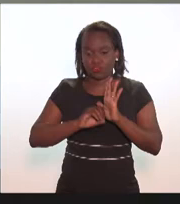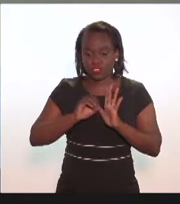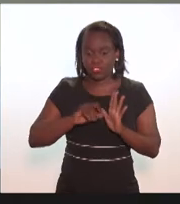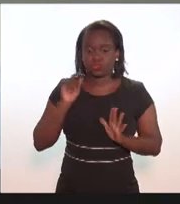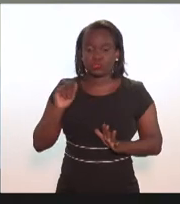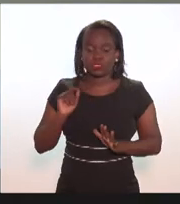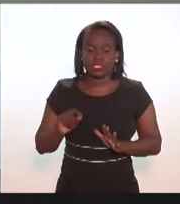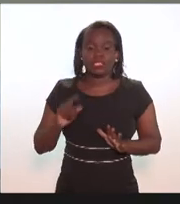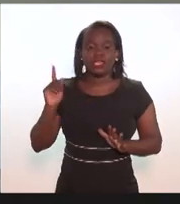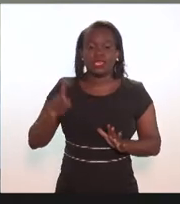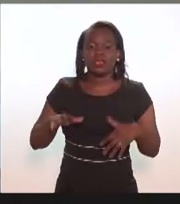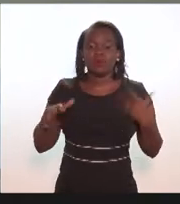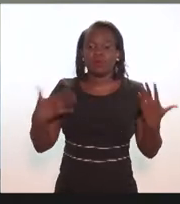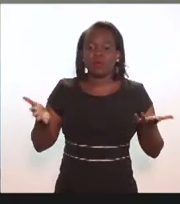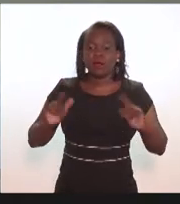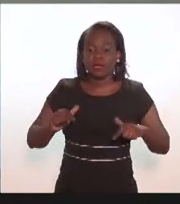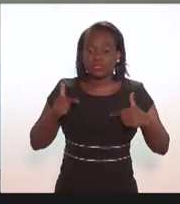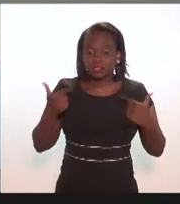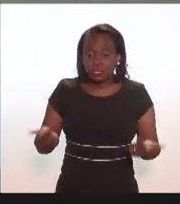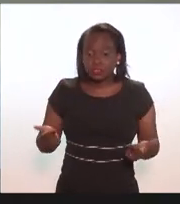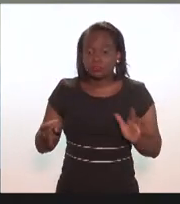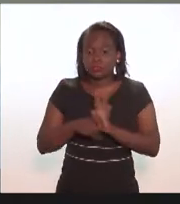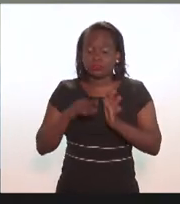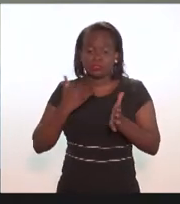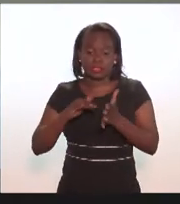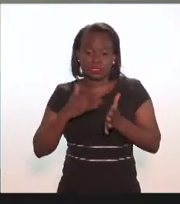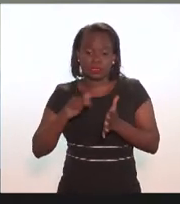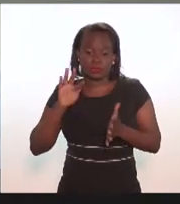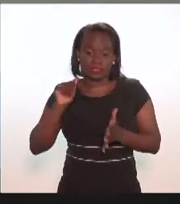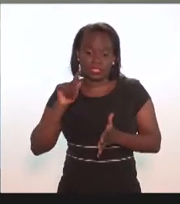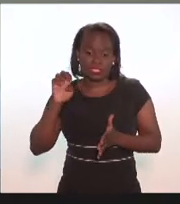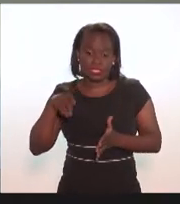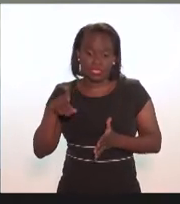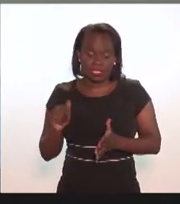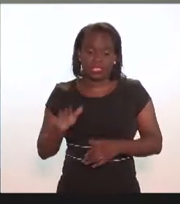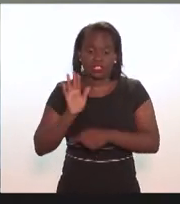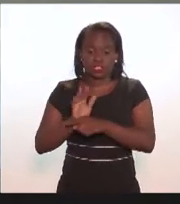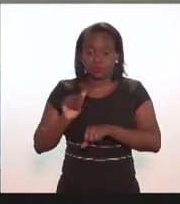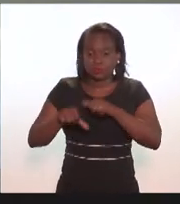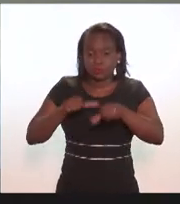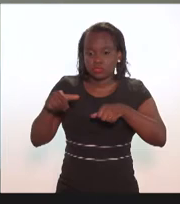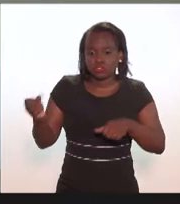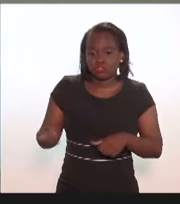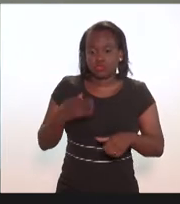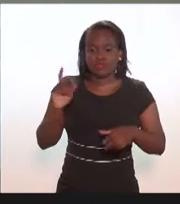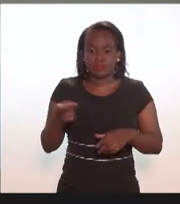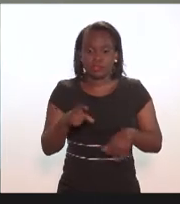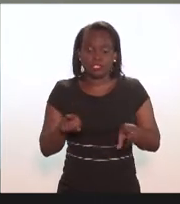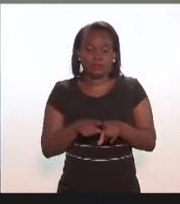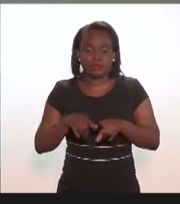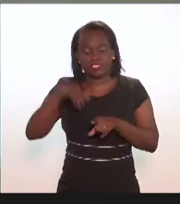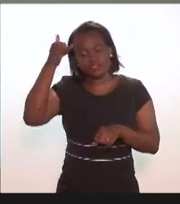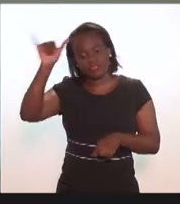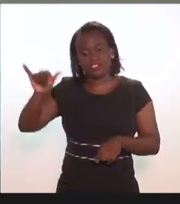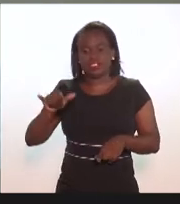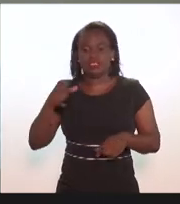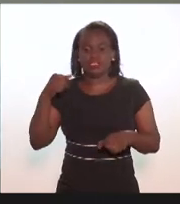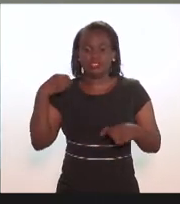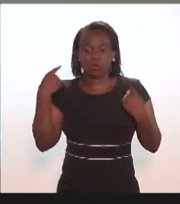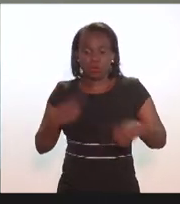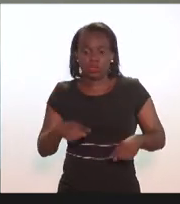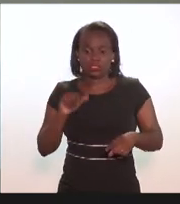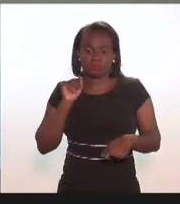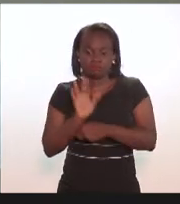é basicamente quais eram as ações da Secretaria de Fazenda em termos de modernização tributária e de combate à sonegação e